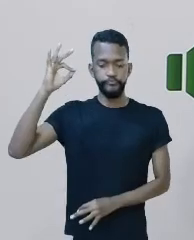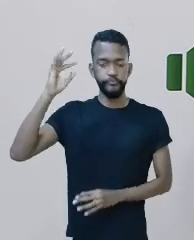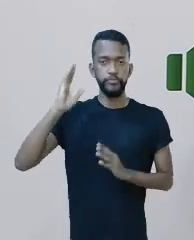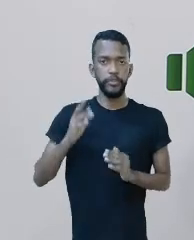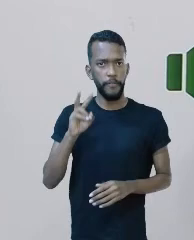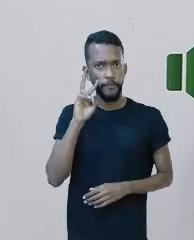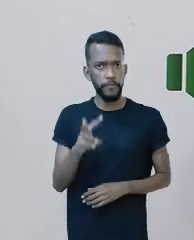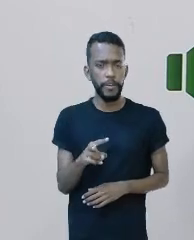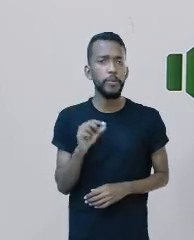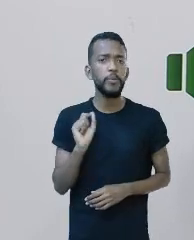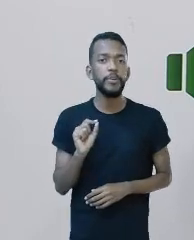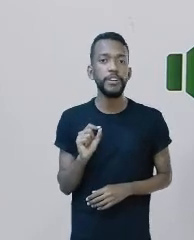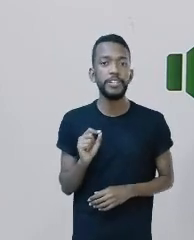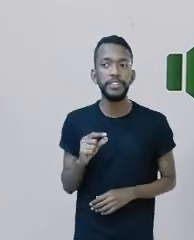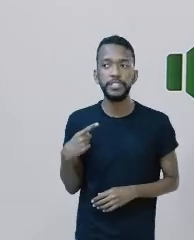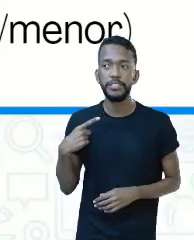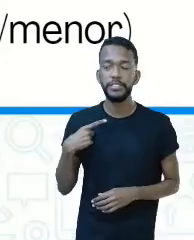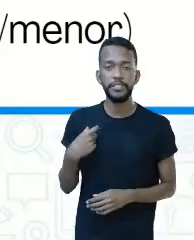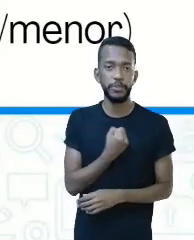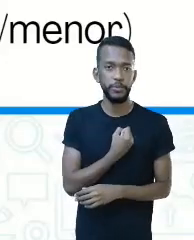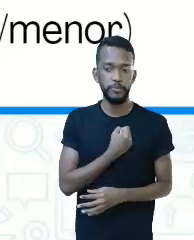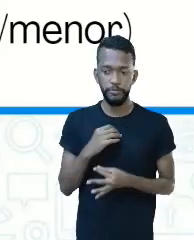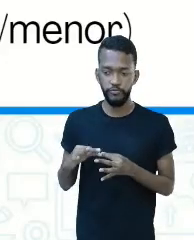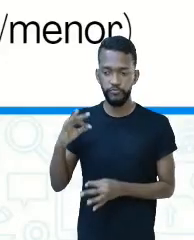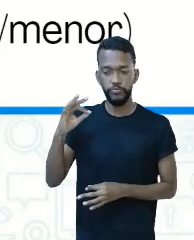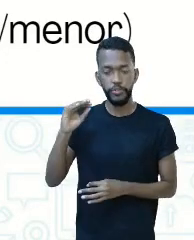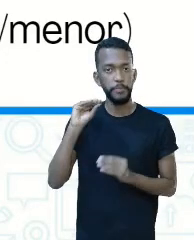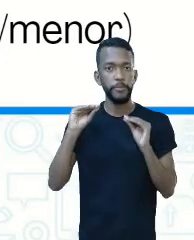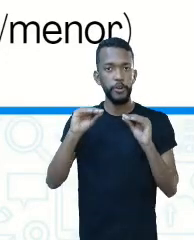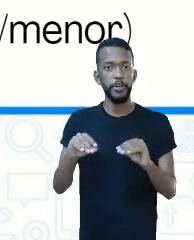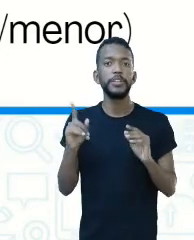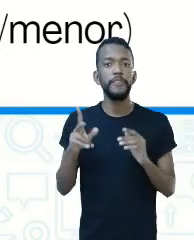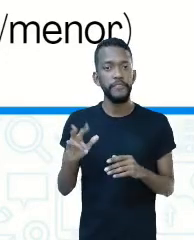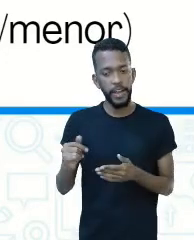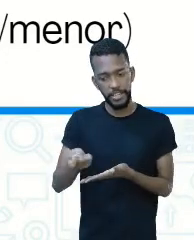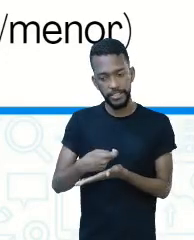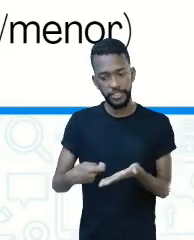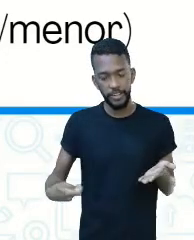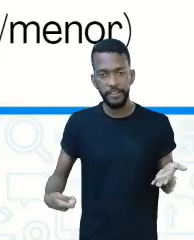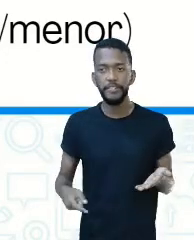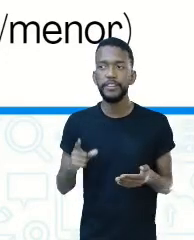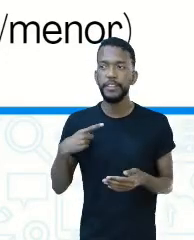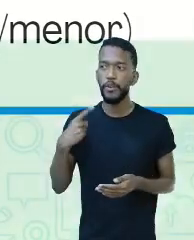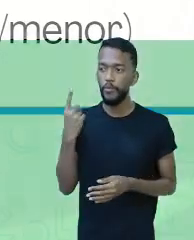vê como é o número, no numeral, coloca e vai escrever